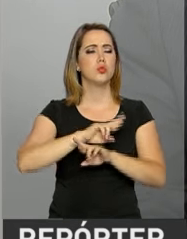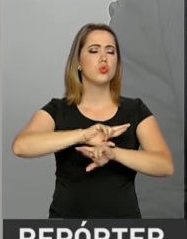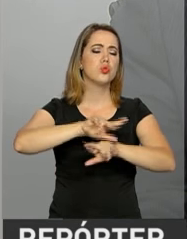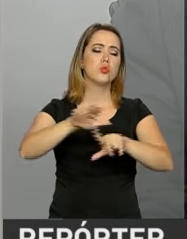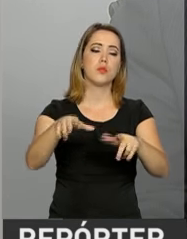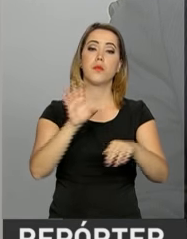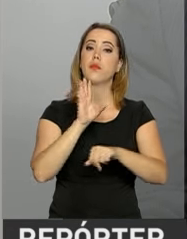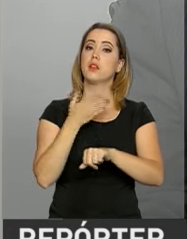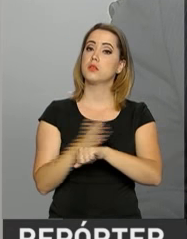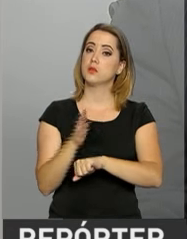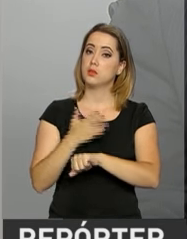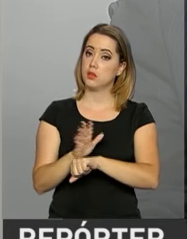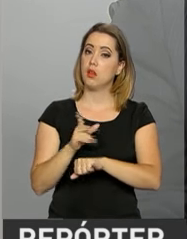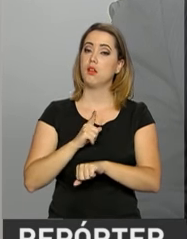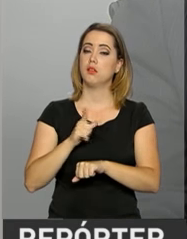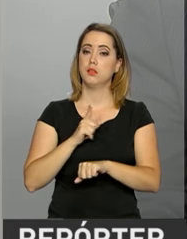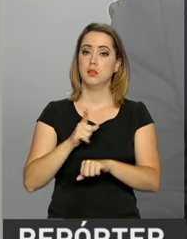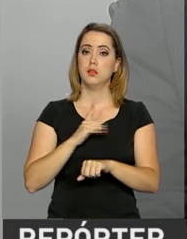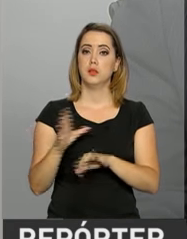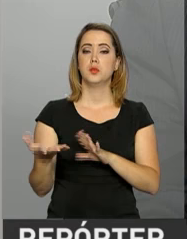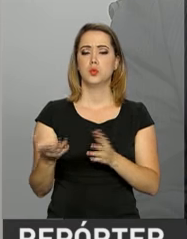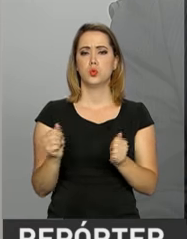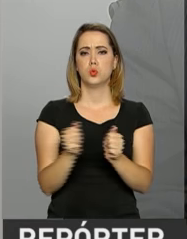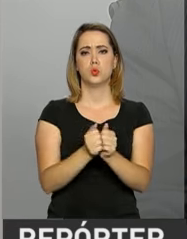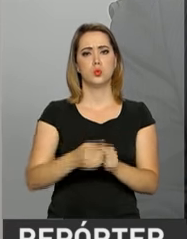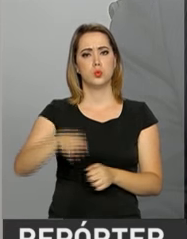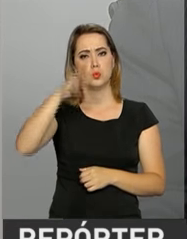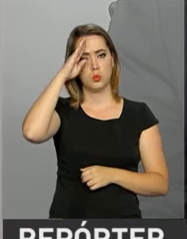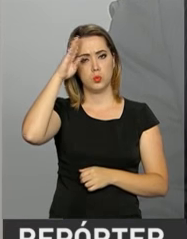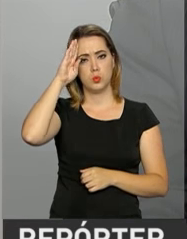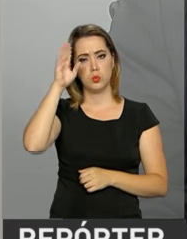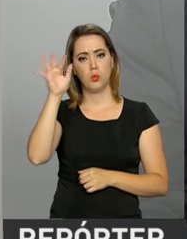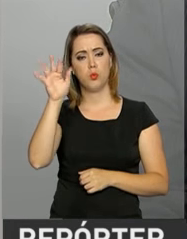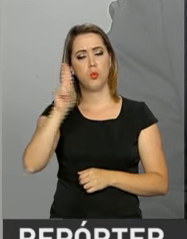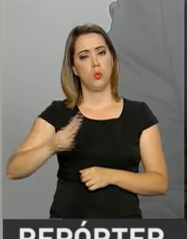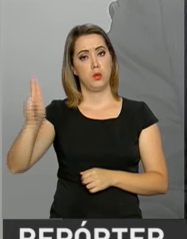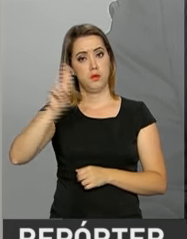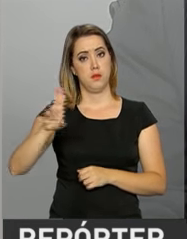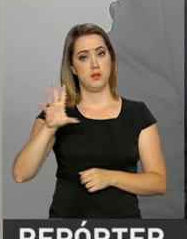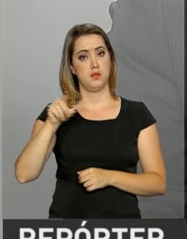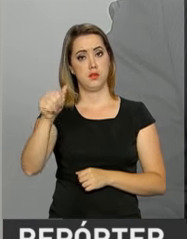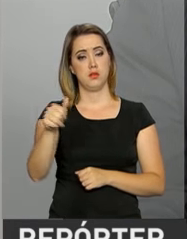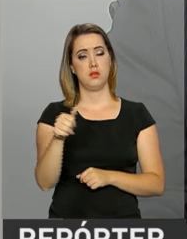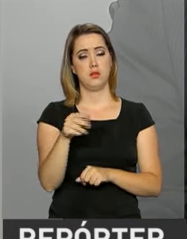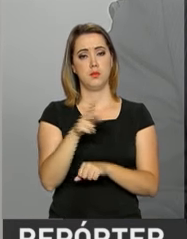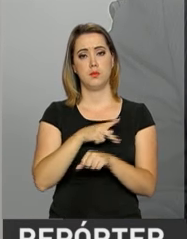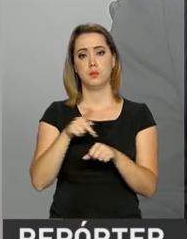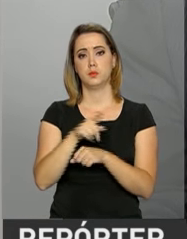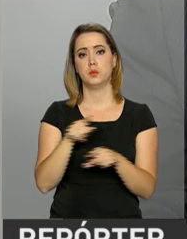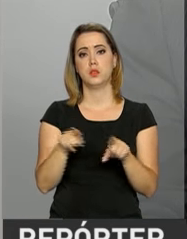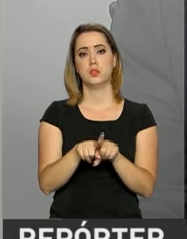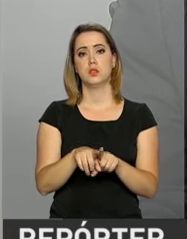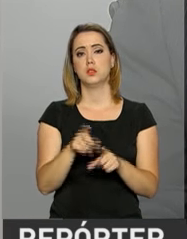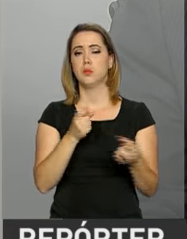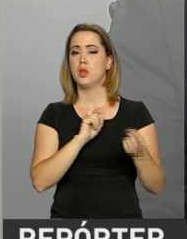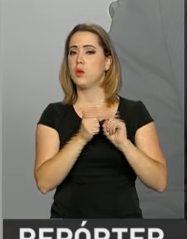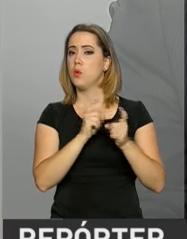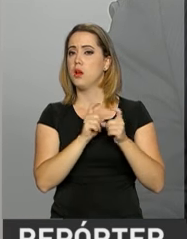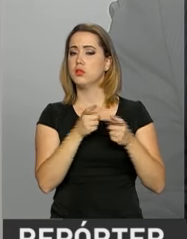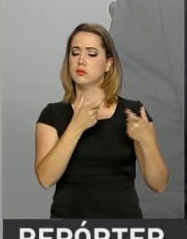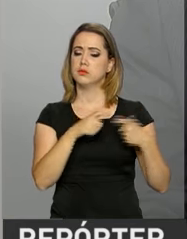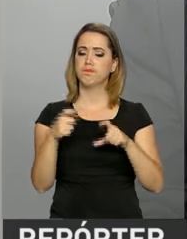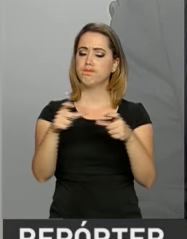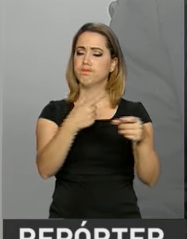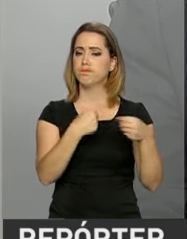cursos específicos a partir de parcerias com universidades de todo o país e também os es municipais e t